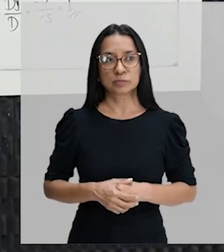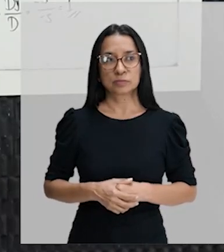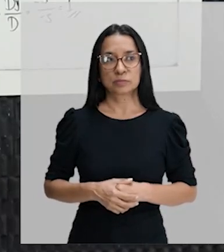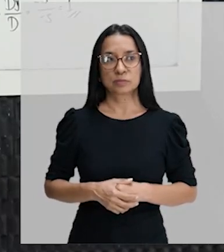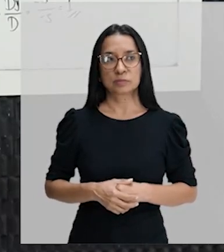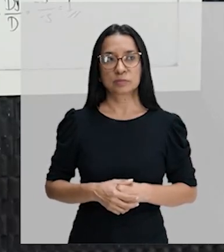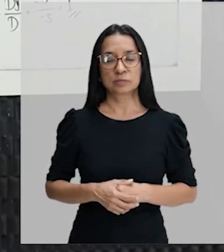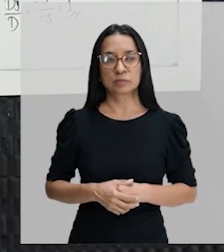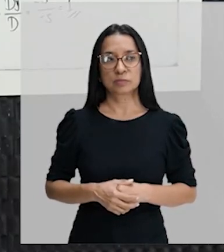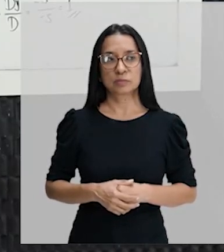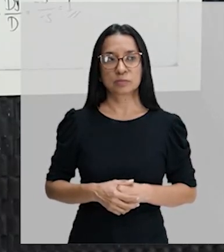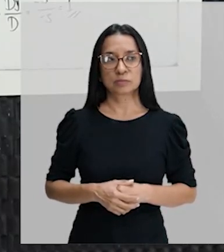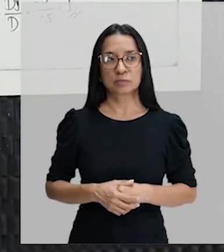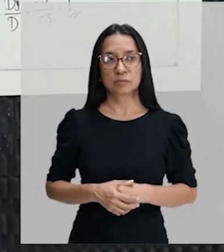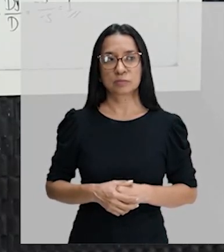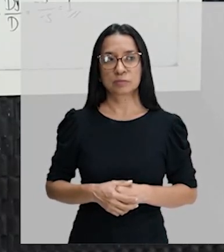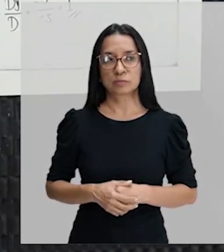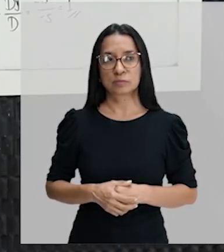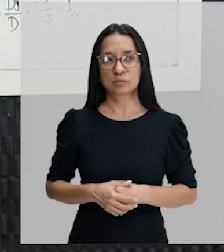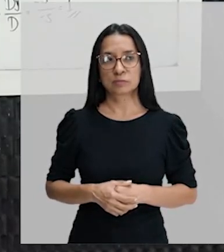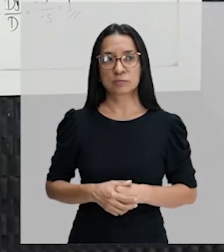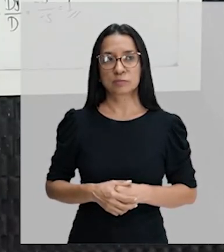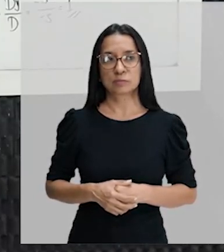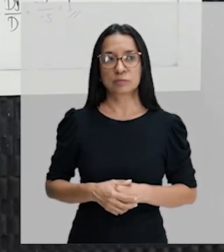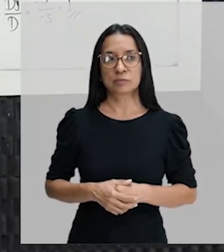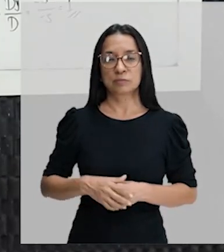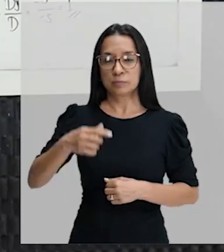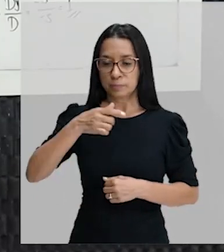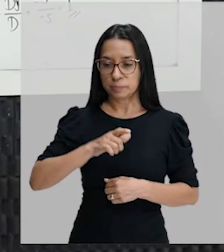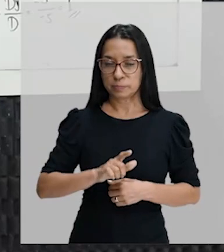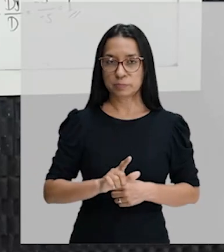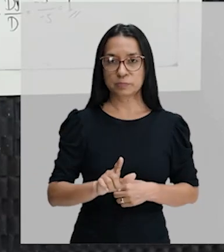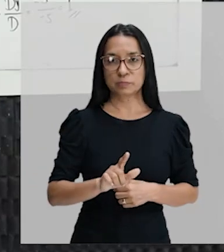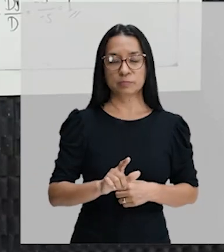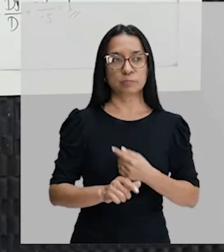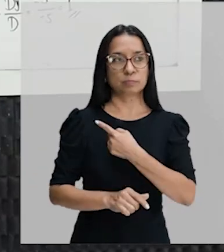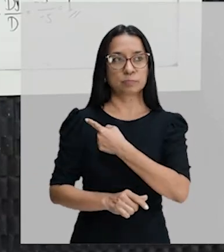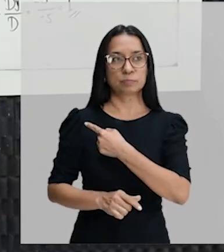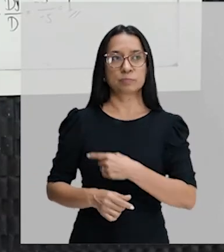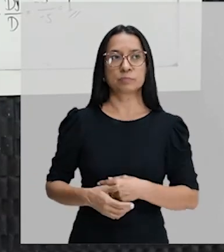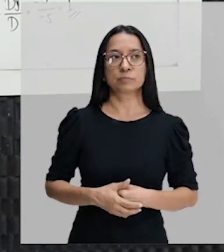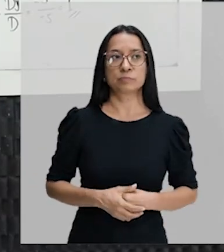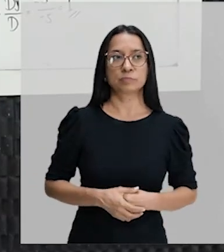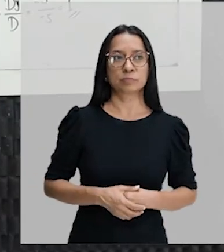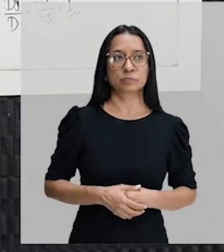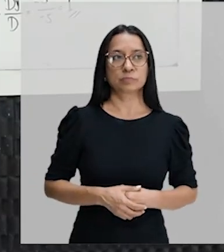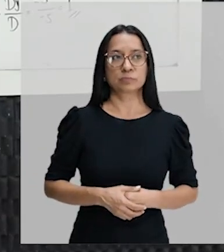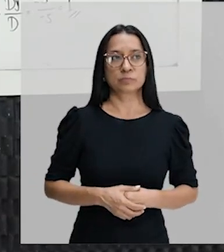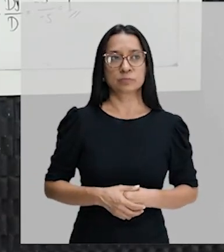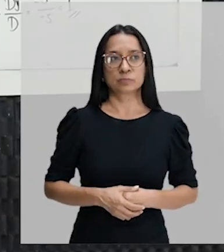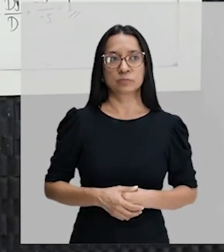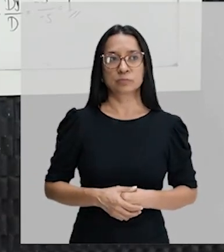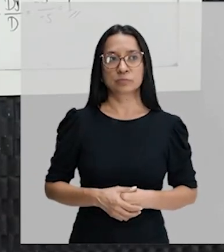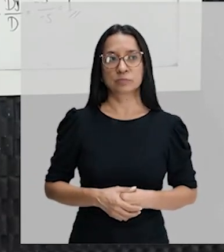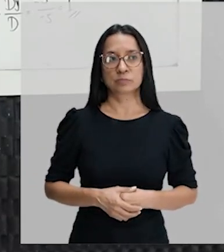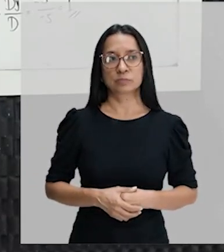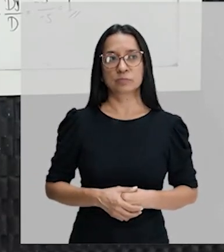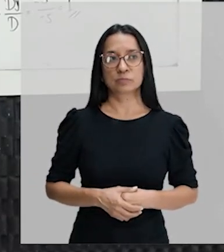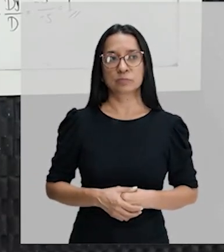menos 5 e menos 1. E aí, turma, você repete, ó, tudo que está aqui, ó, os coeficientes do